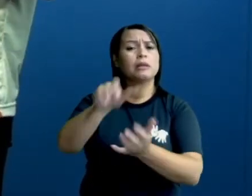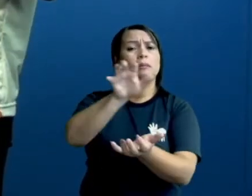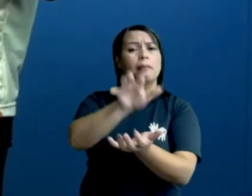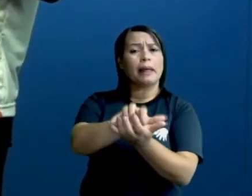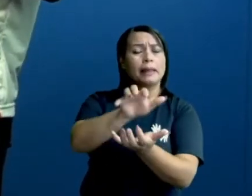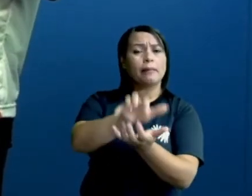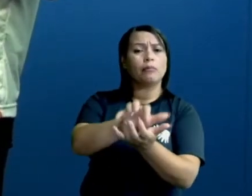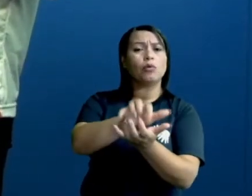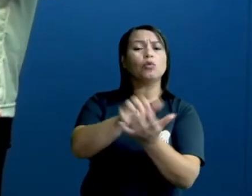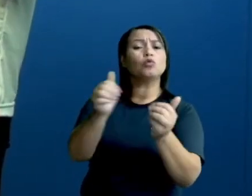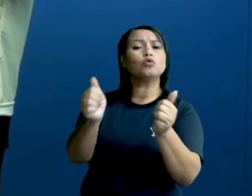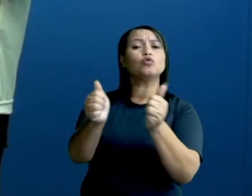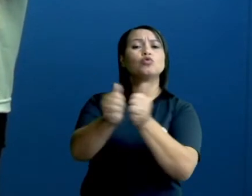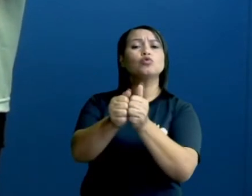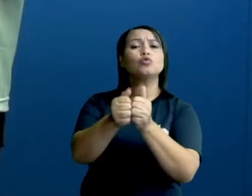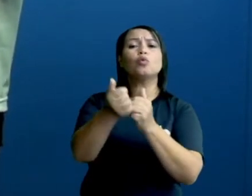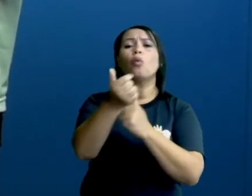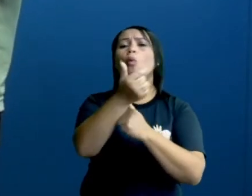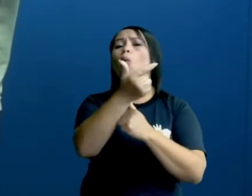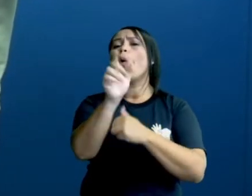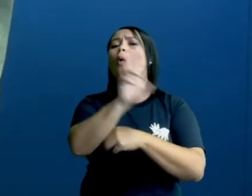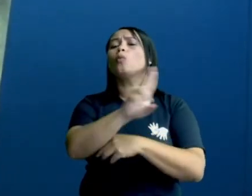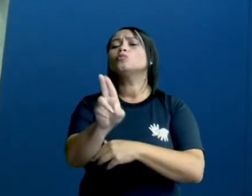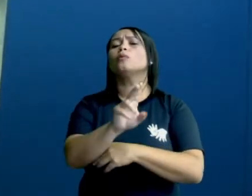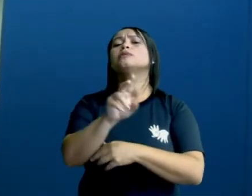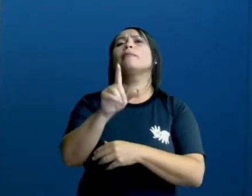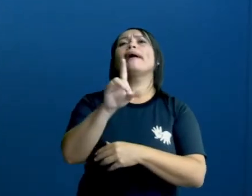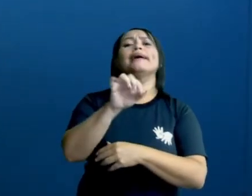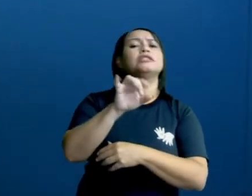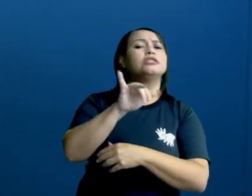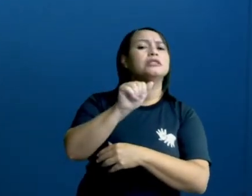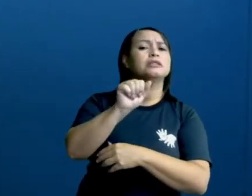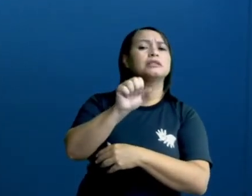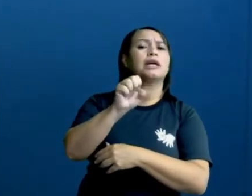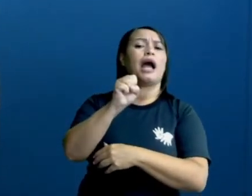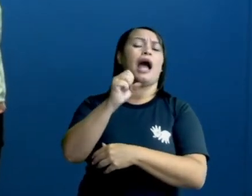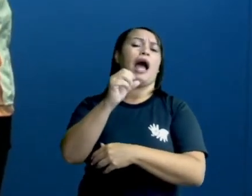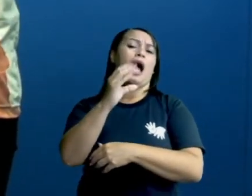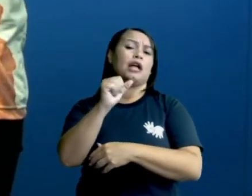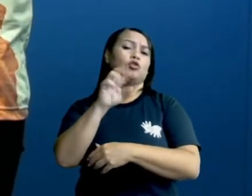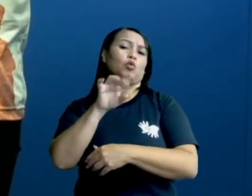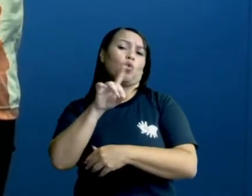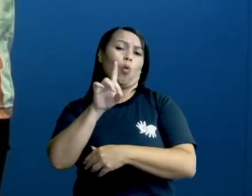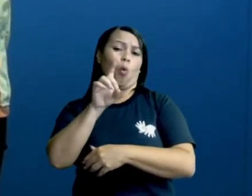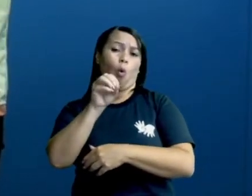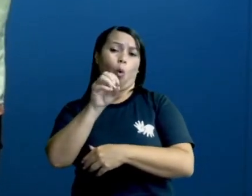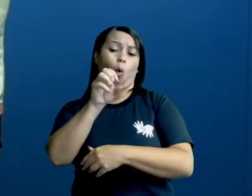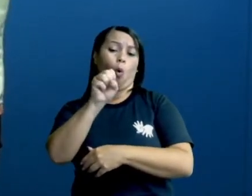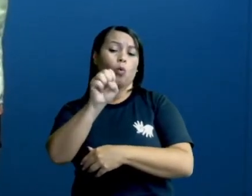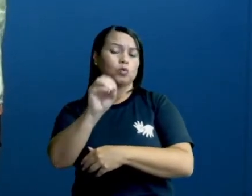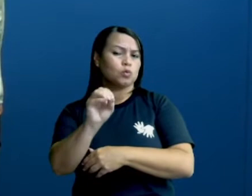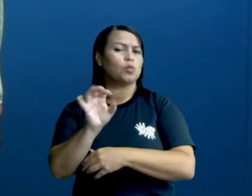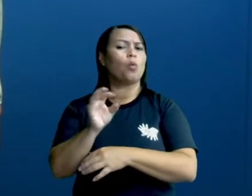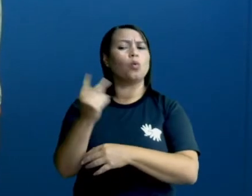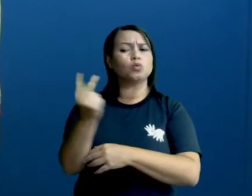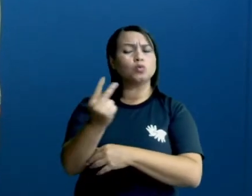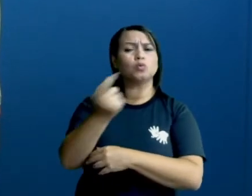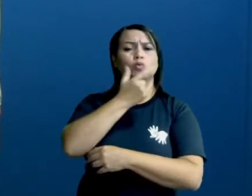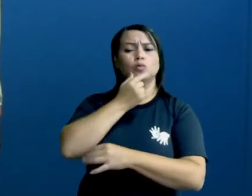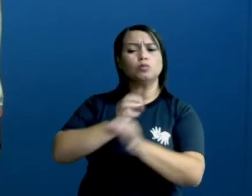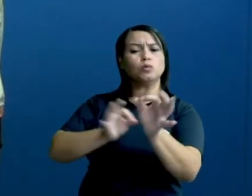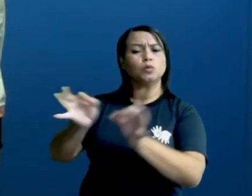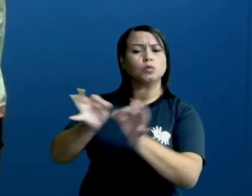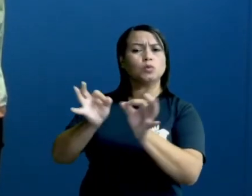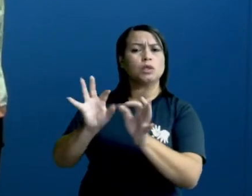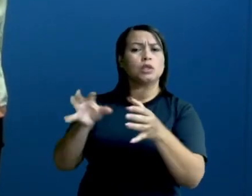tá? Então, juntamente com outros nomes, como Antônio Dias Cardoso, né, ele vai organizar lá o